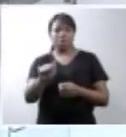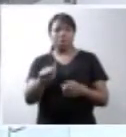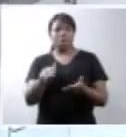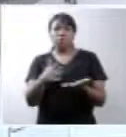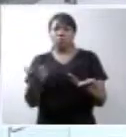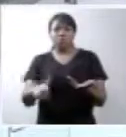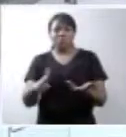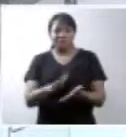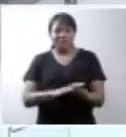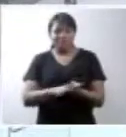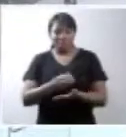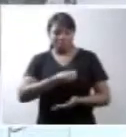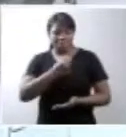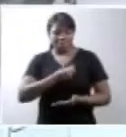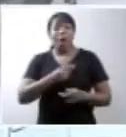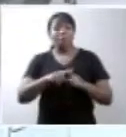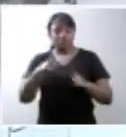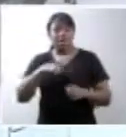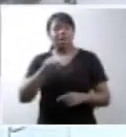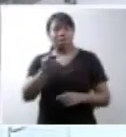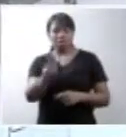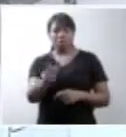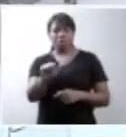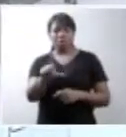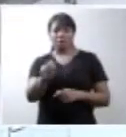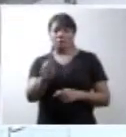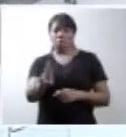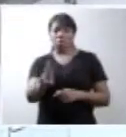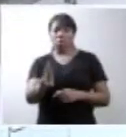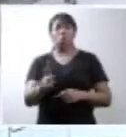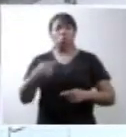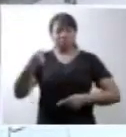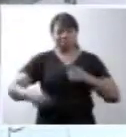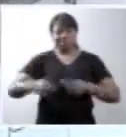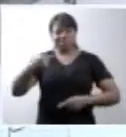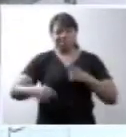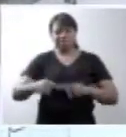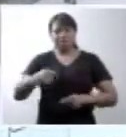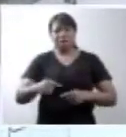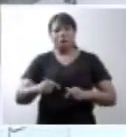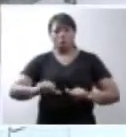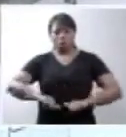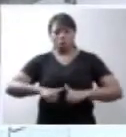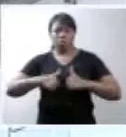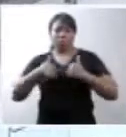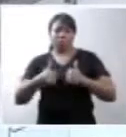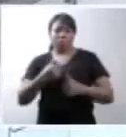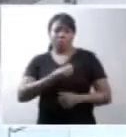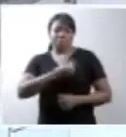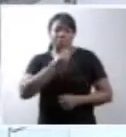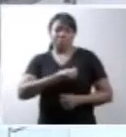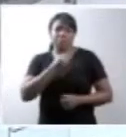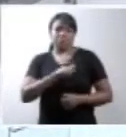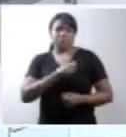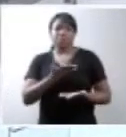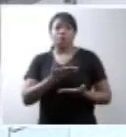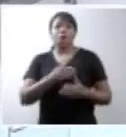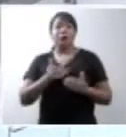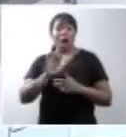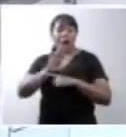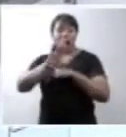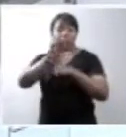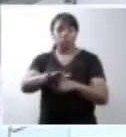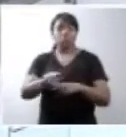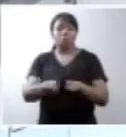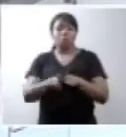Gente de qualificar o valor de uma vida. Os debates que versam sobre qualificação de vida geralmente contribuem